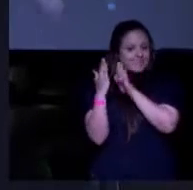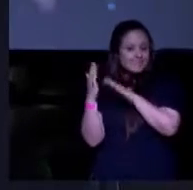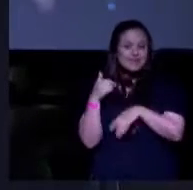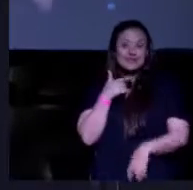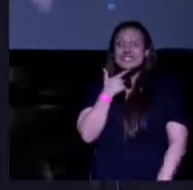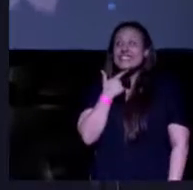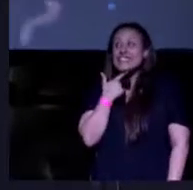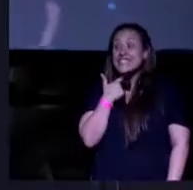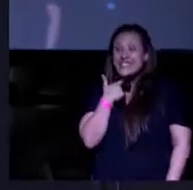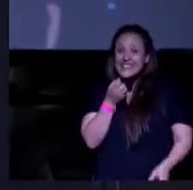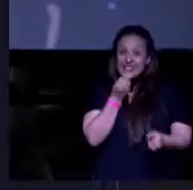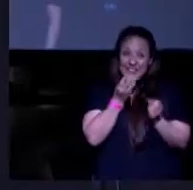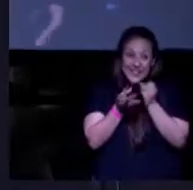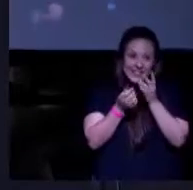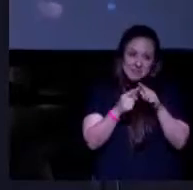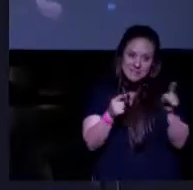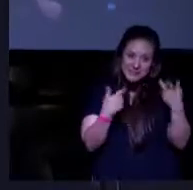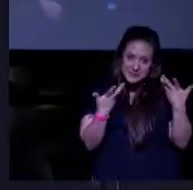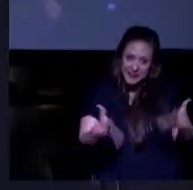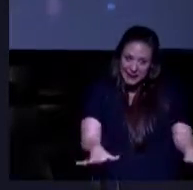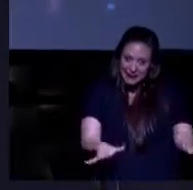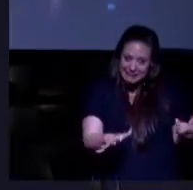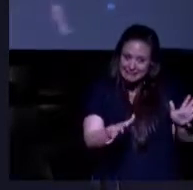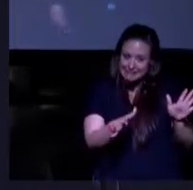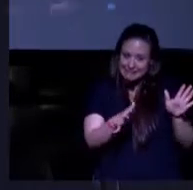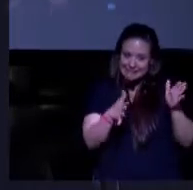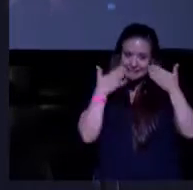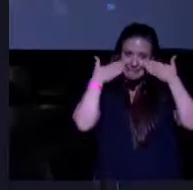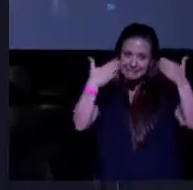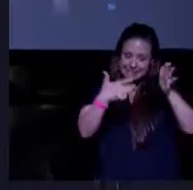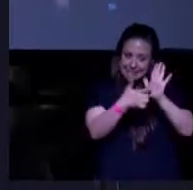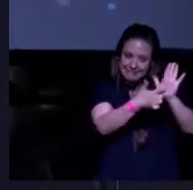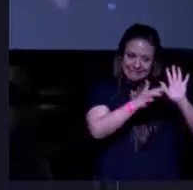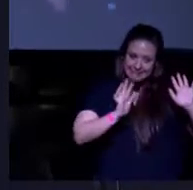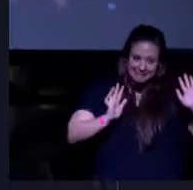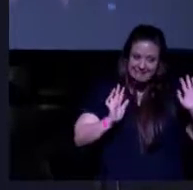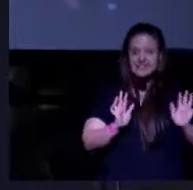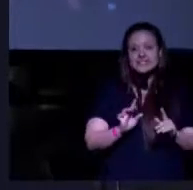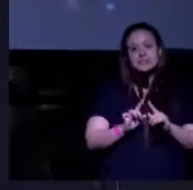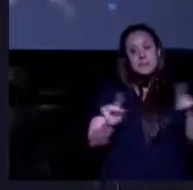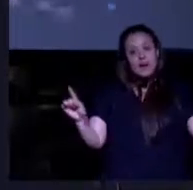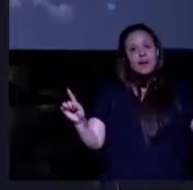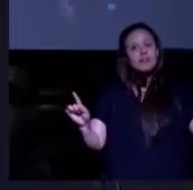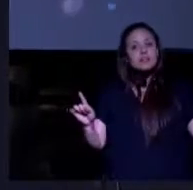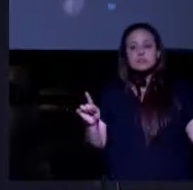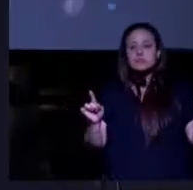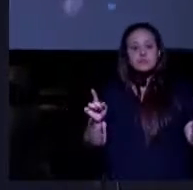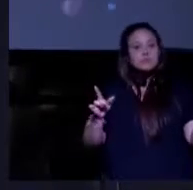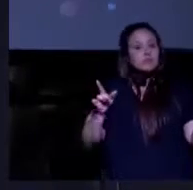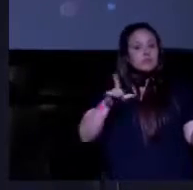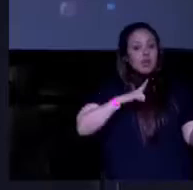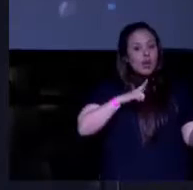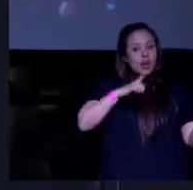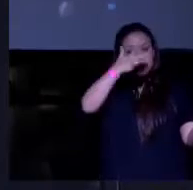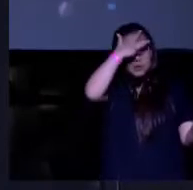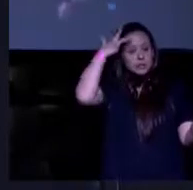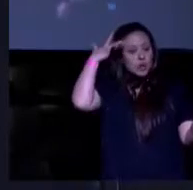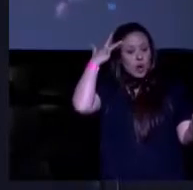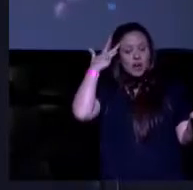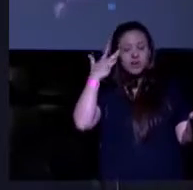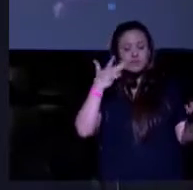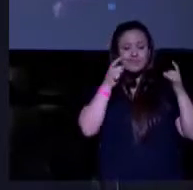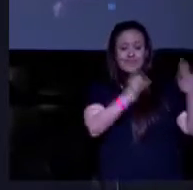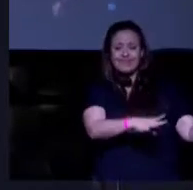contar aqui vários casos mas não quero expor os meninos é de pessoas que assim dão decidem não tempo no projeto